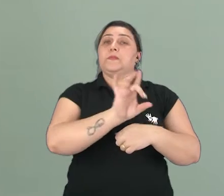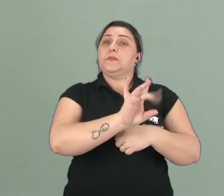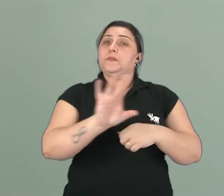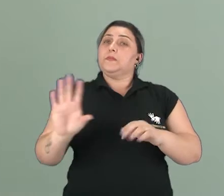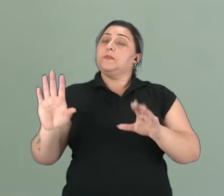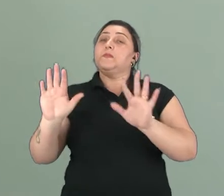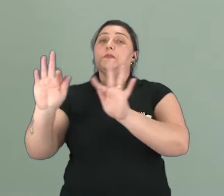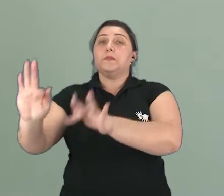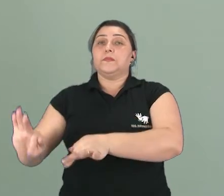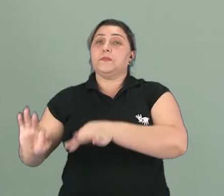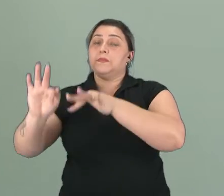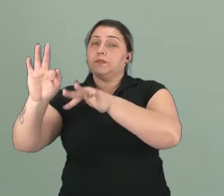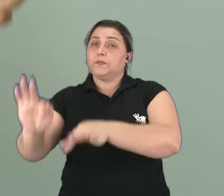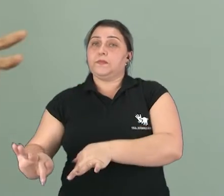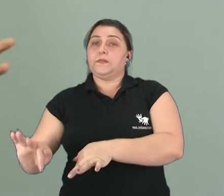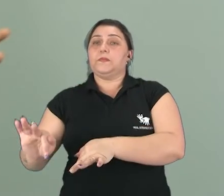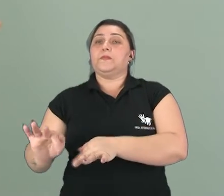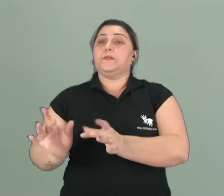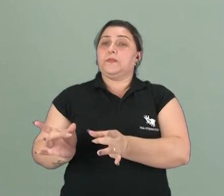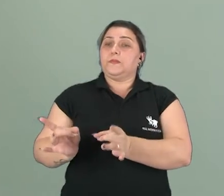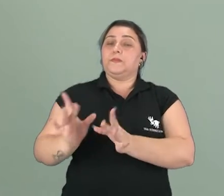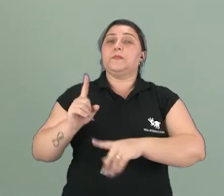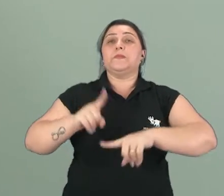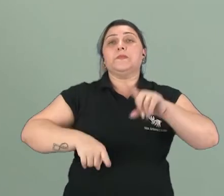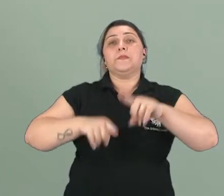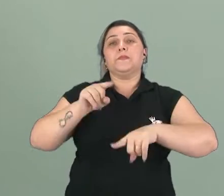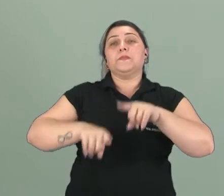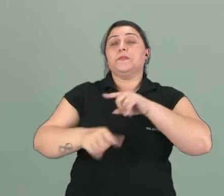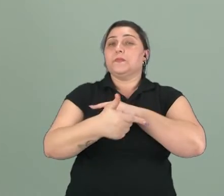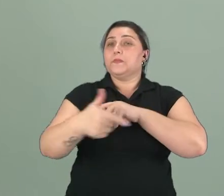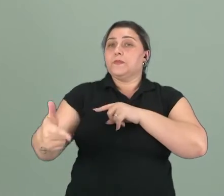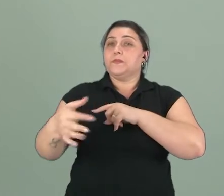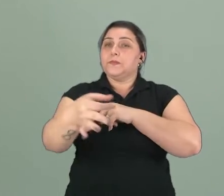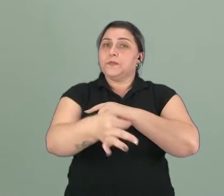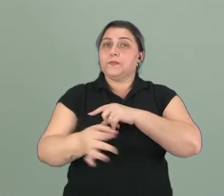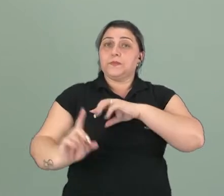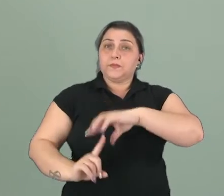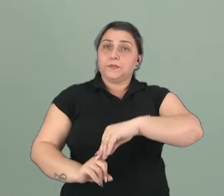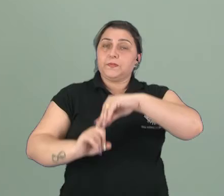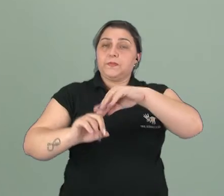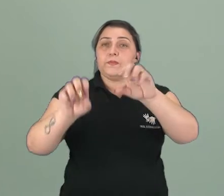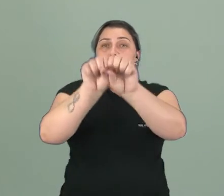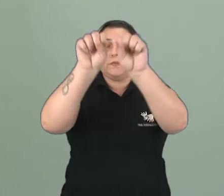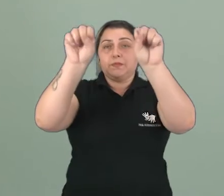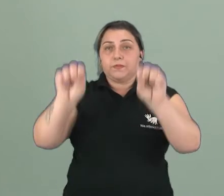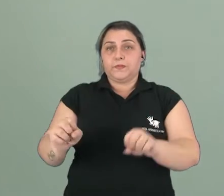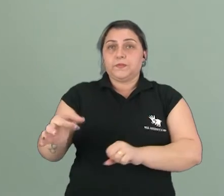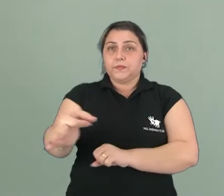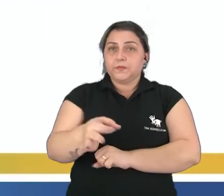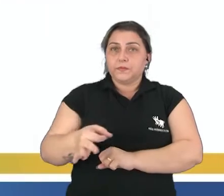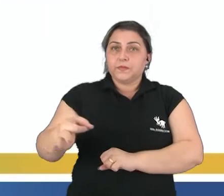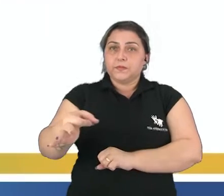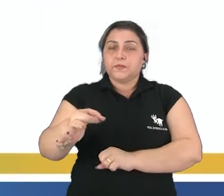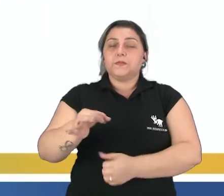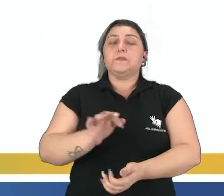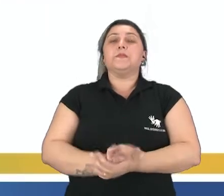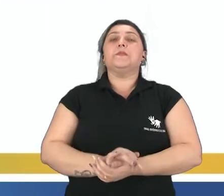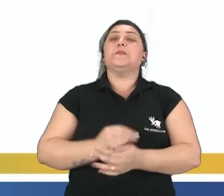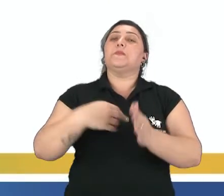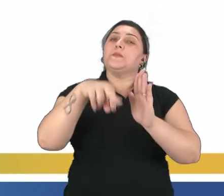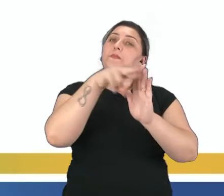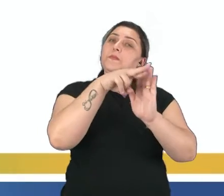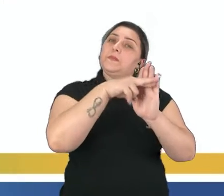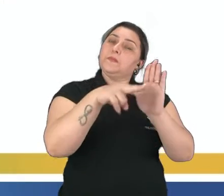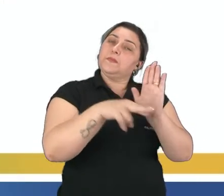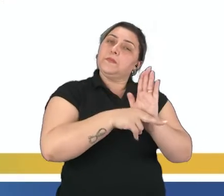um feudo comercializando esses produtos. Como não tinha uma moeda, um sistema de moeda que